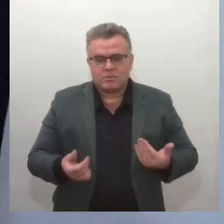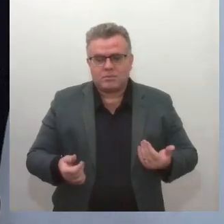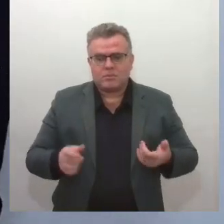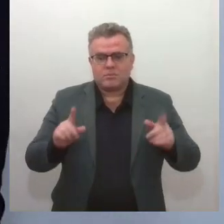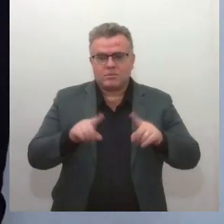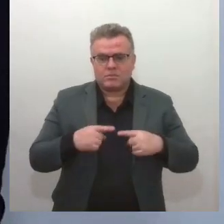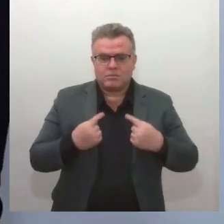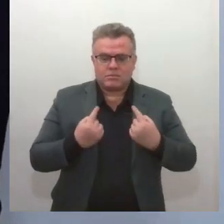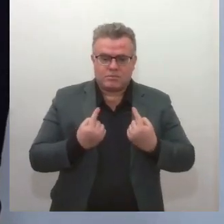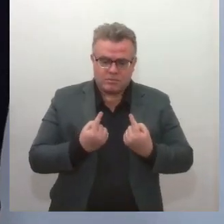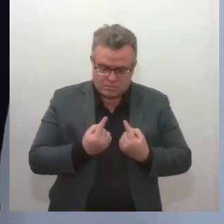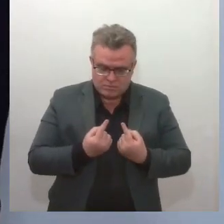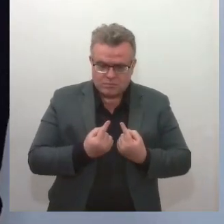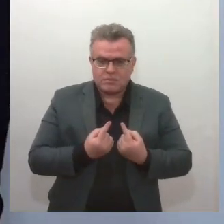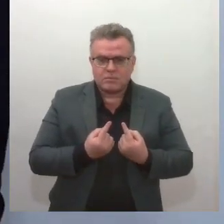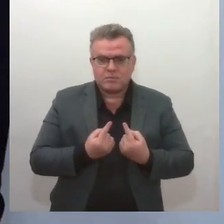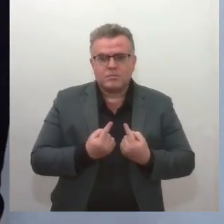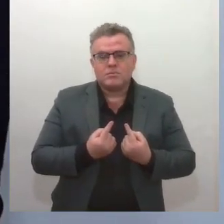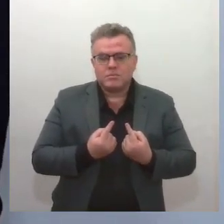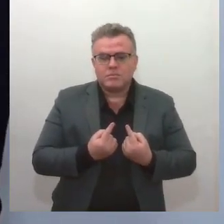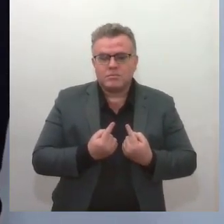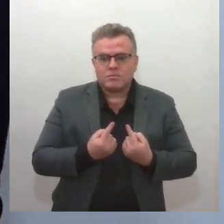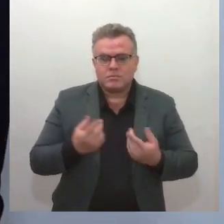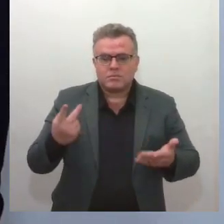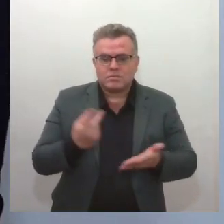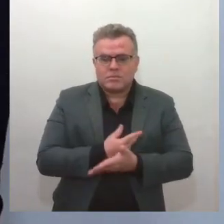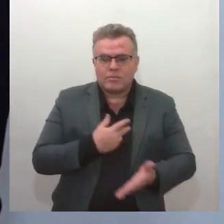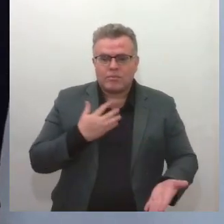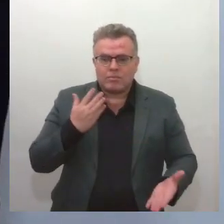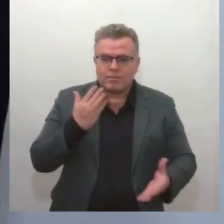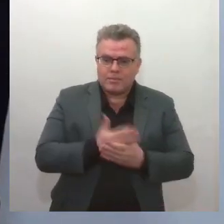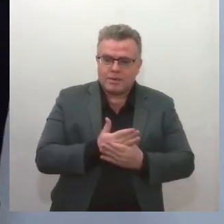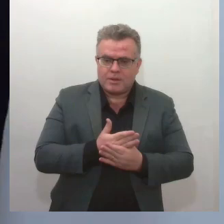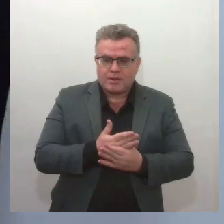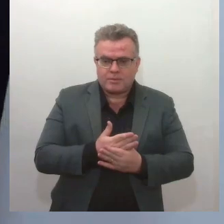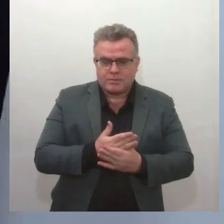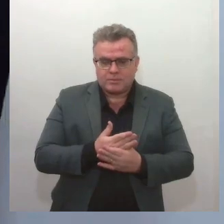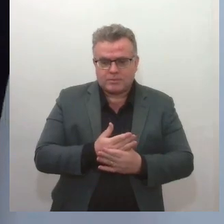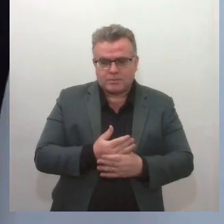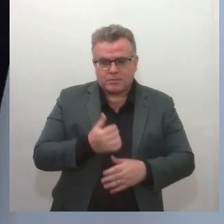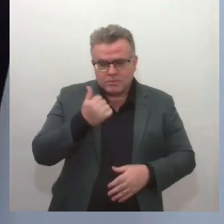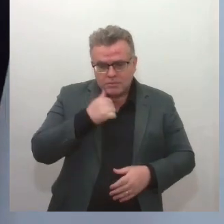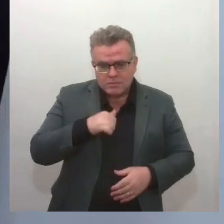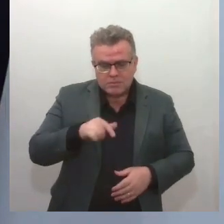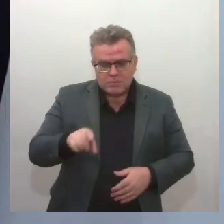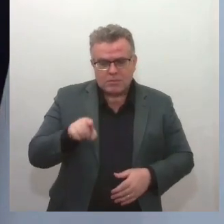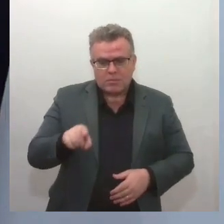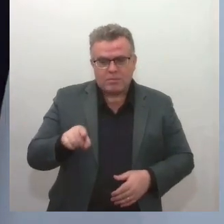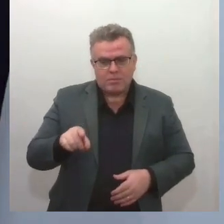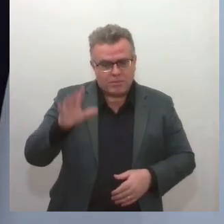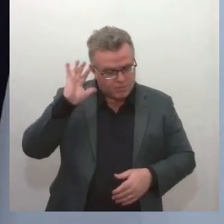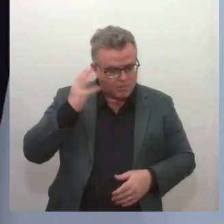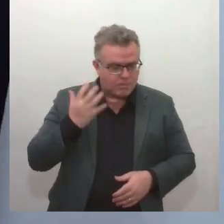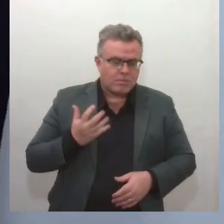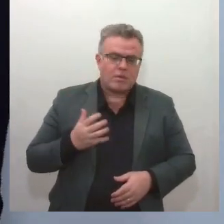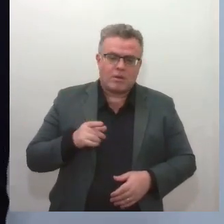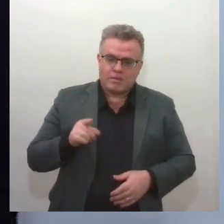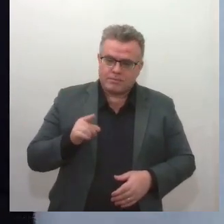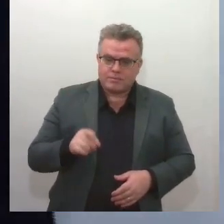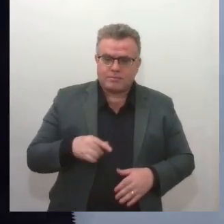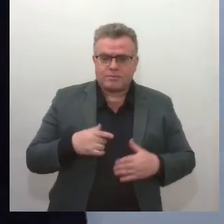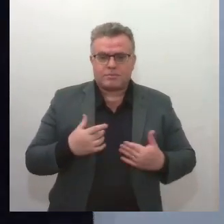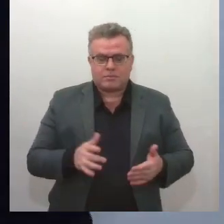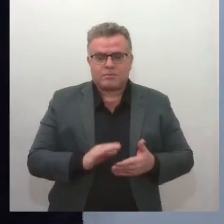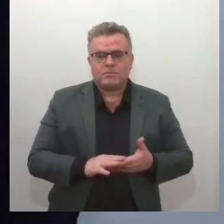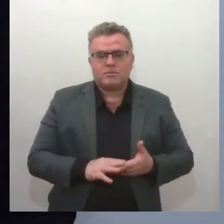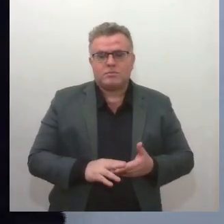processo, né, dos assassinatos de Marielle e Anderson. Para mim é uma vitória, é uma